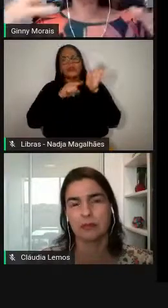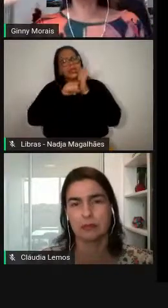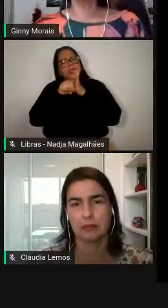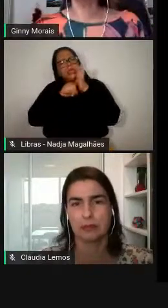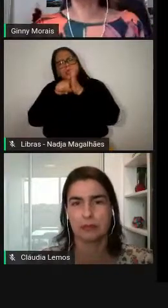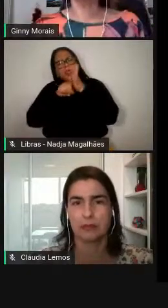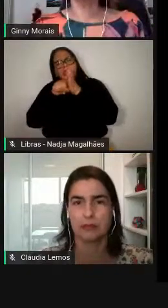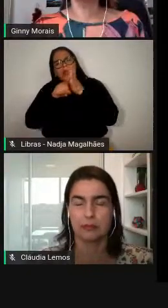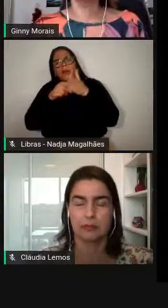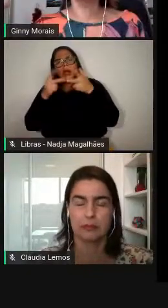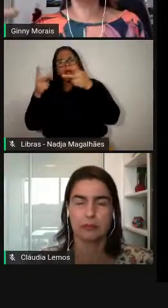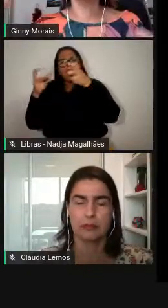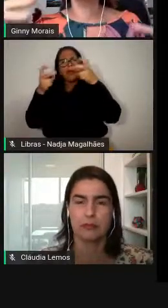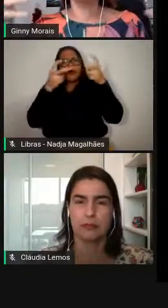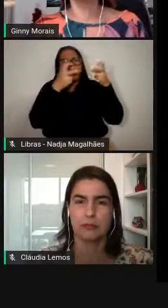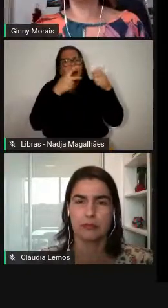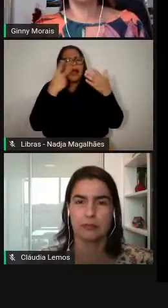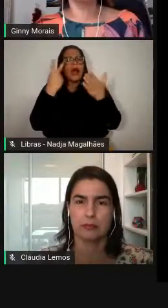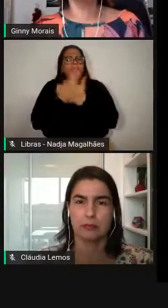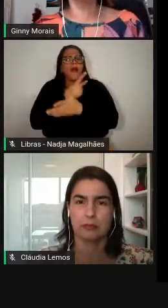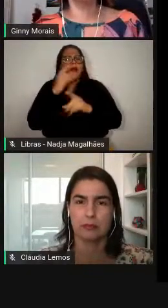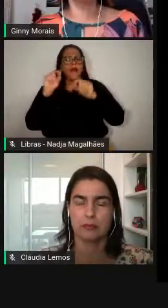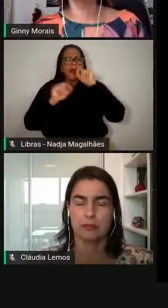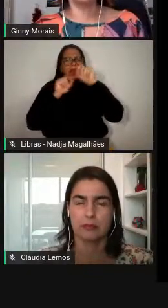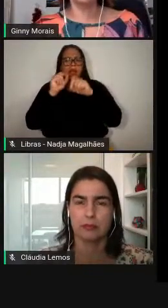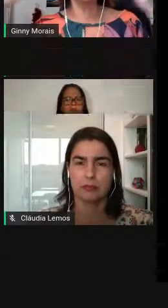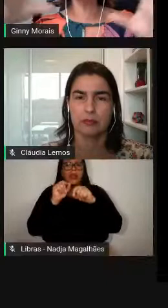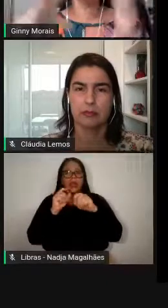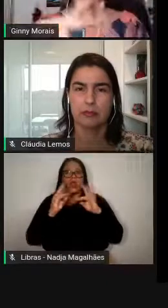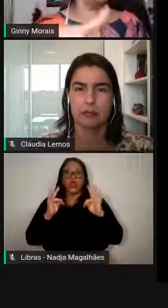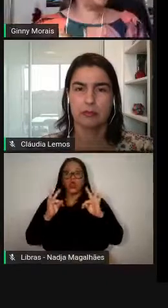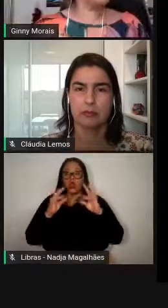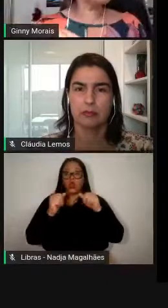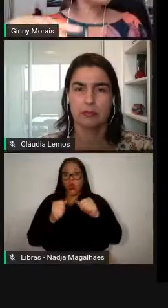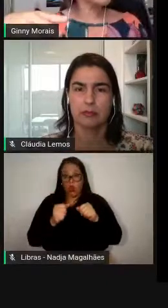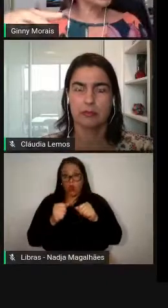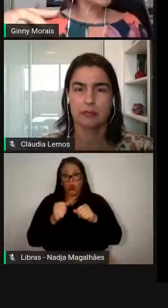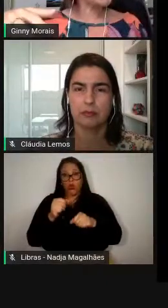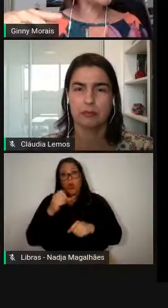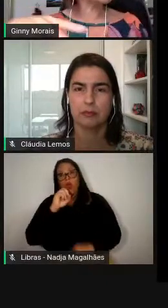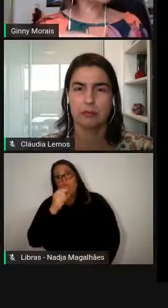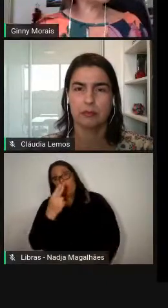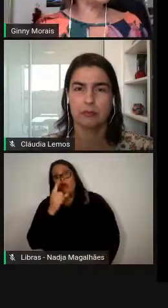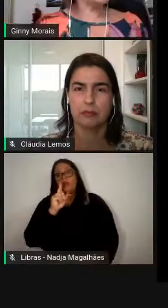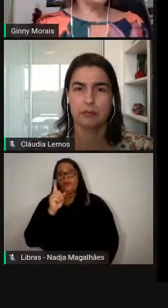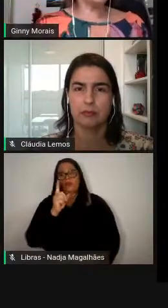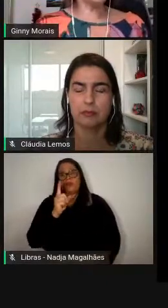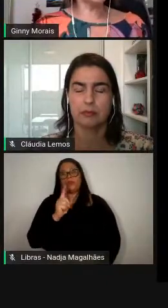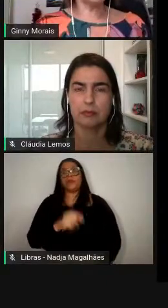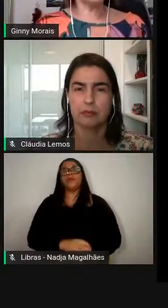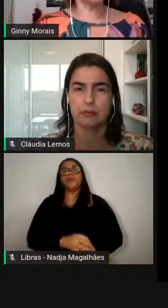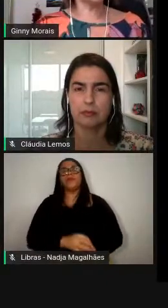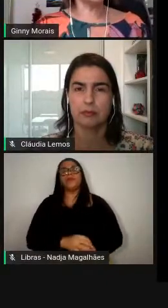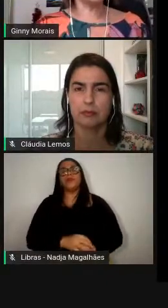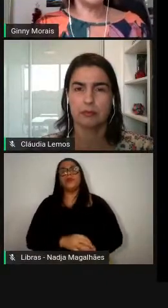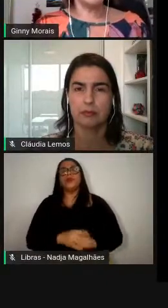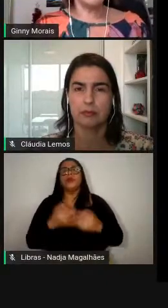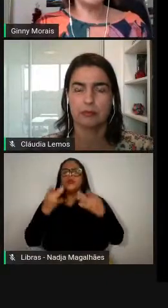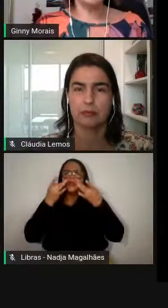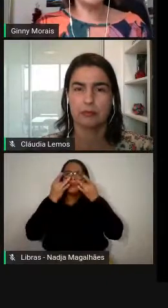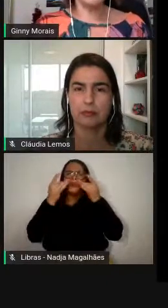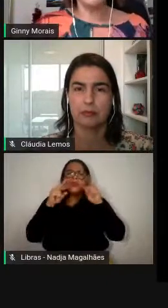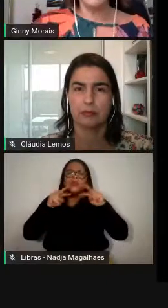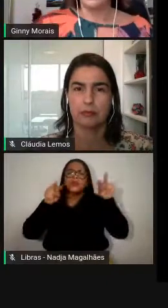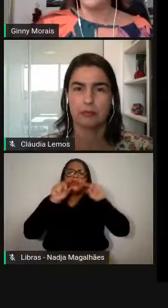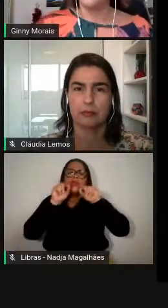uma noção do que acontece no plenário como um todo ou não. E aqui, o que chama atenção